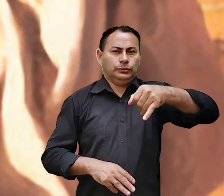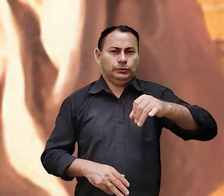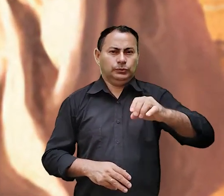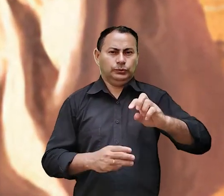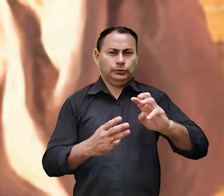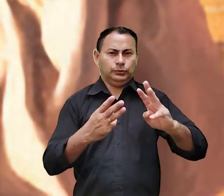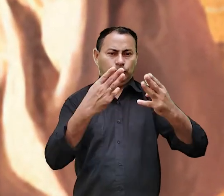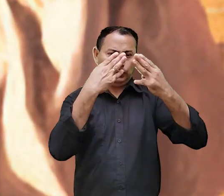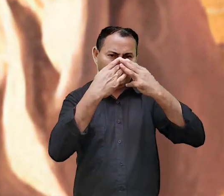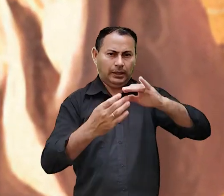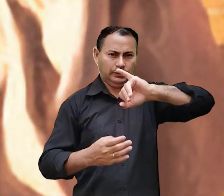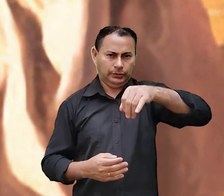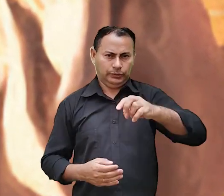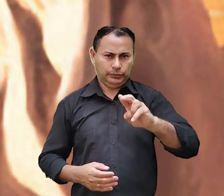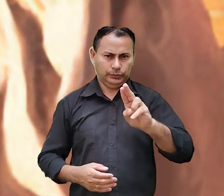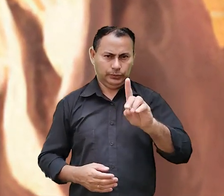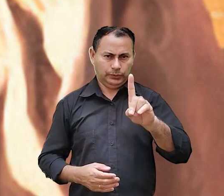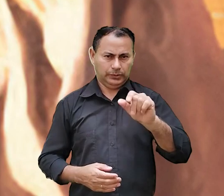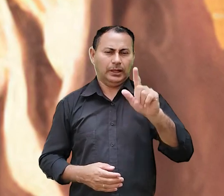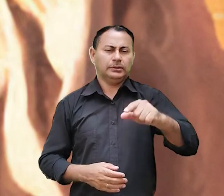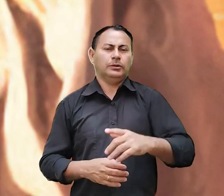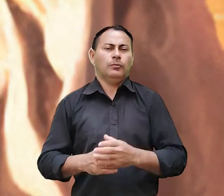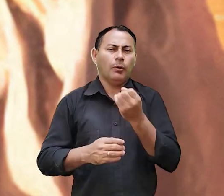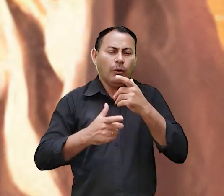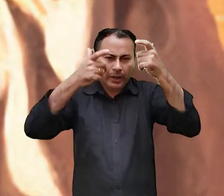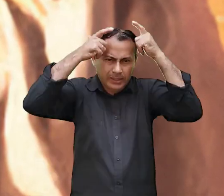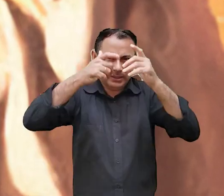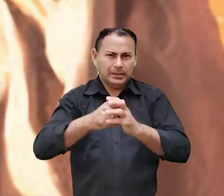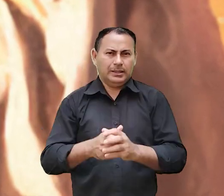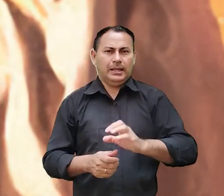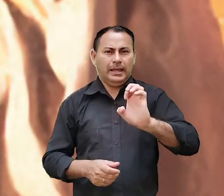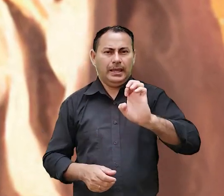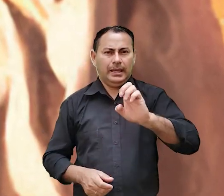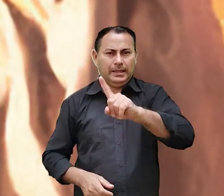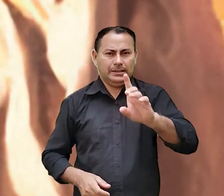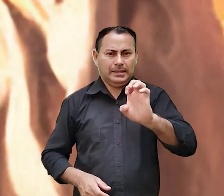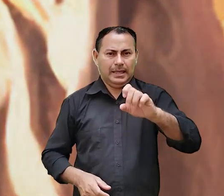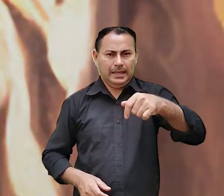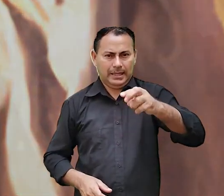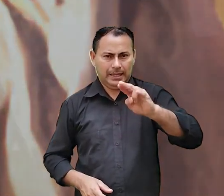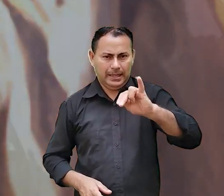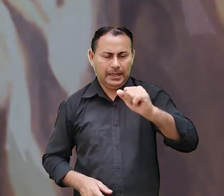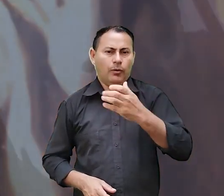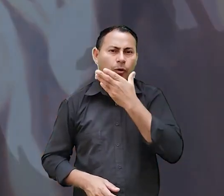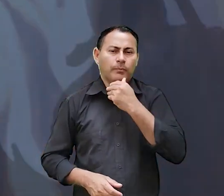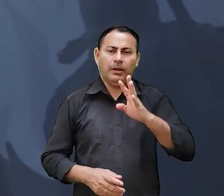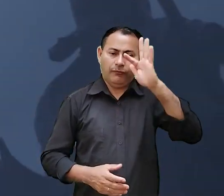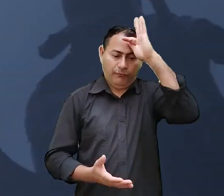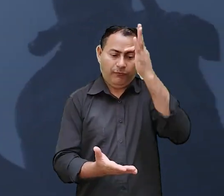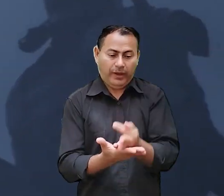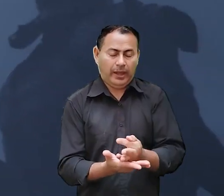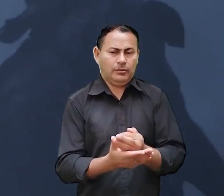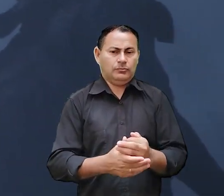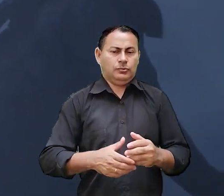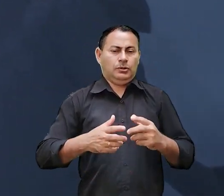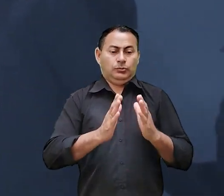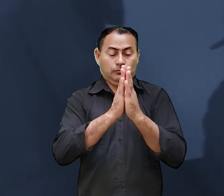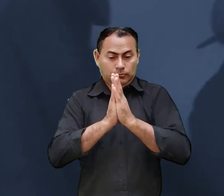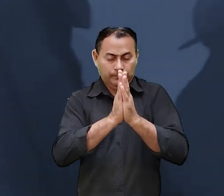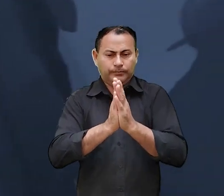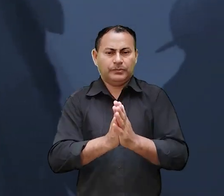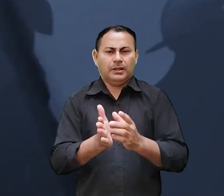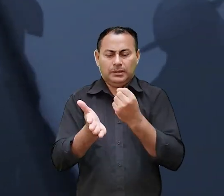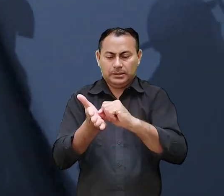durante esse período tinha bom Rei chamado Ezequias Ezequias era um homem de fé e um guerreiro de oração